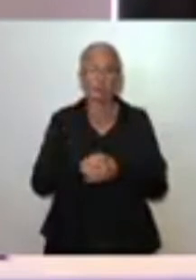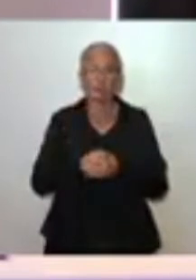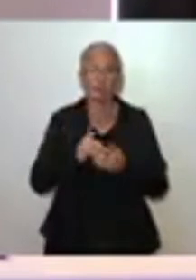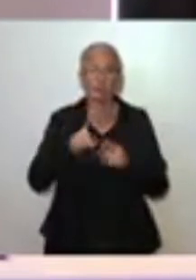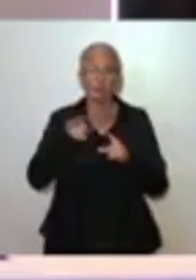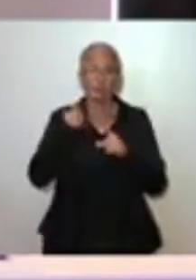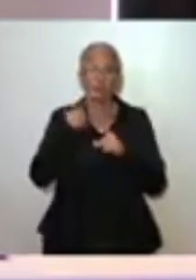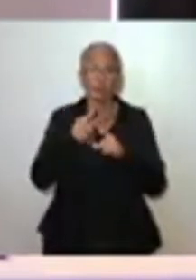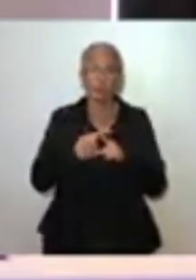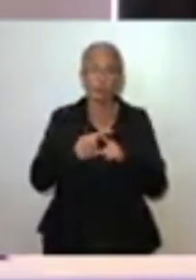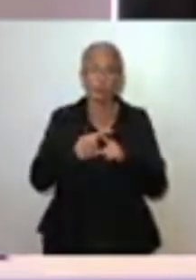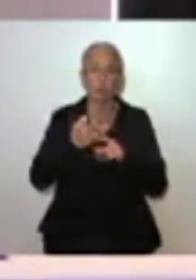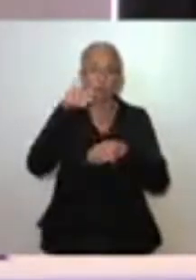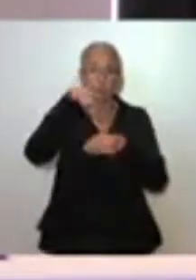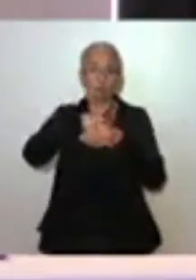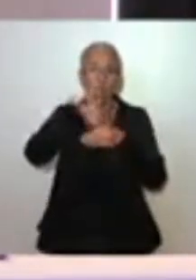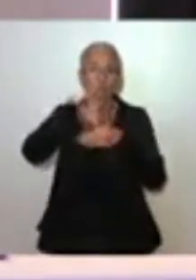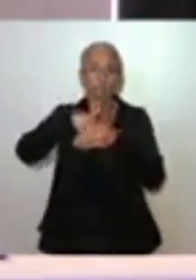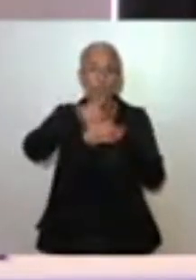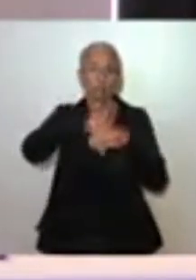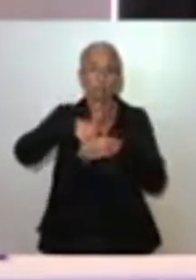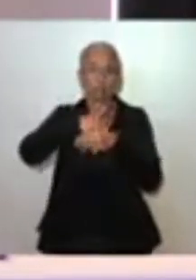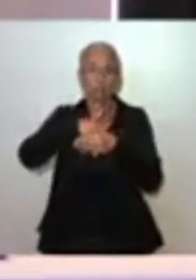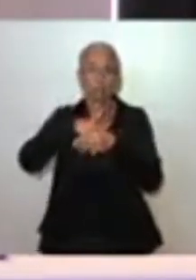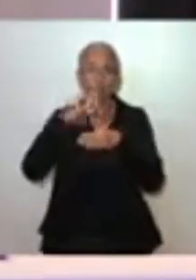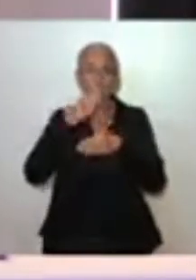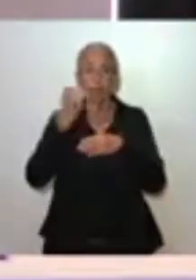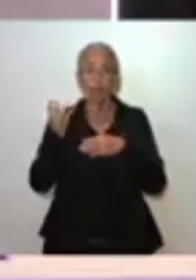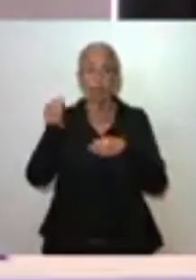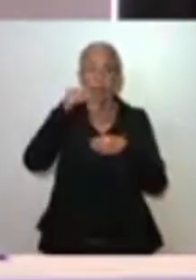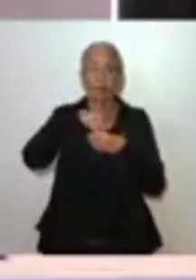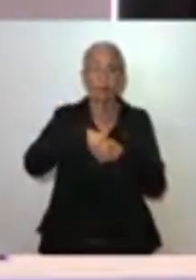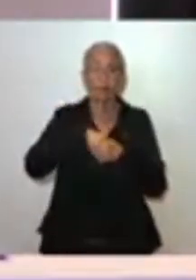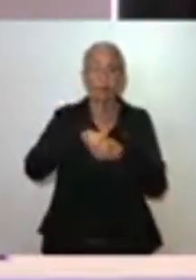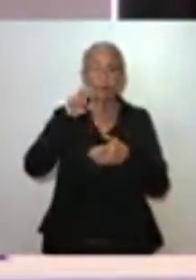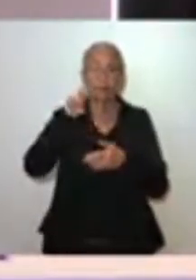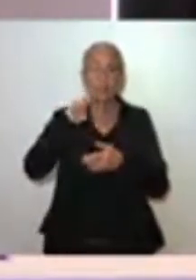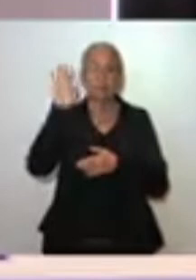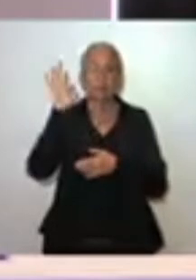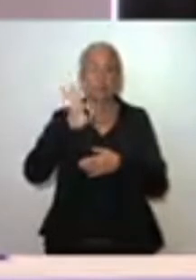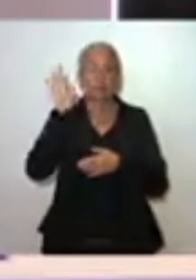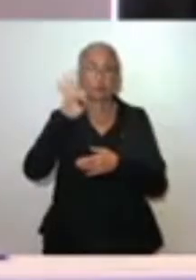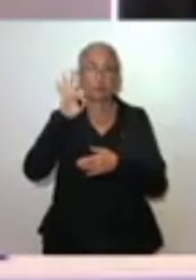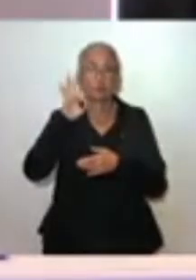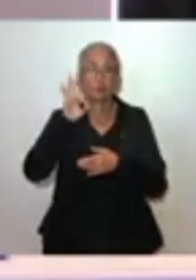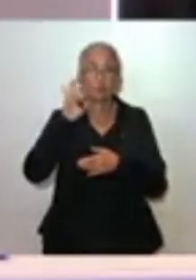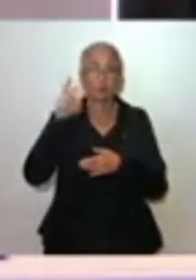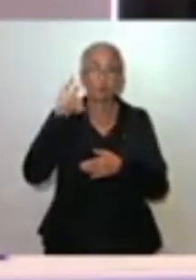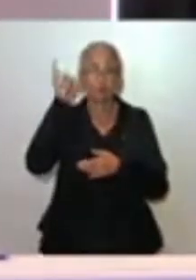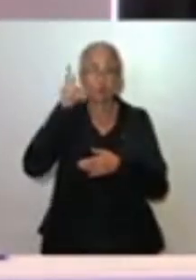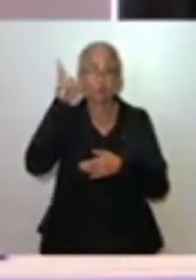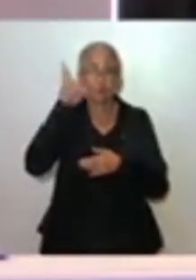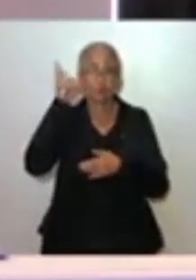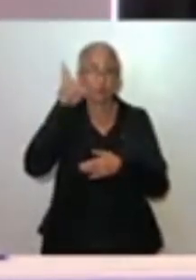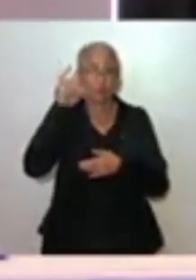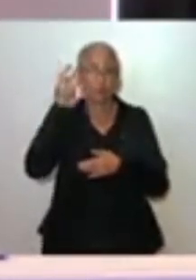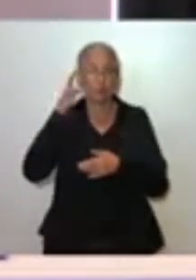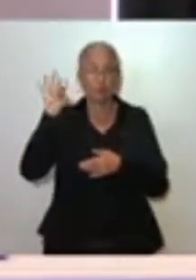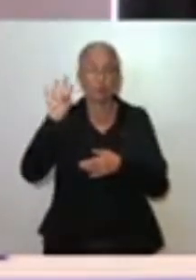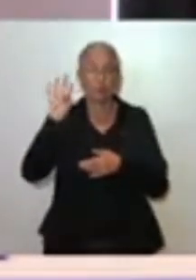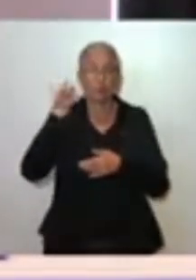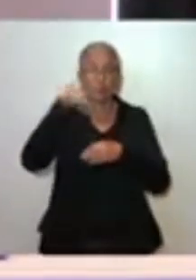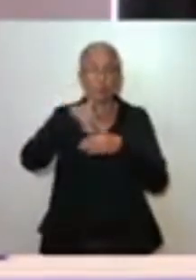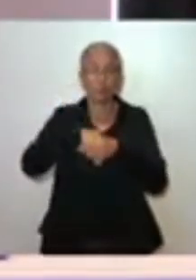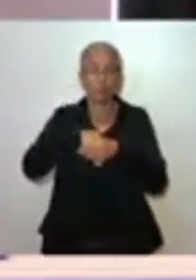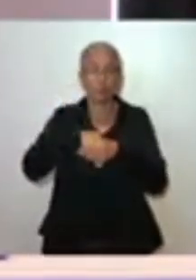mais votados do partido é que entram e só cinco porcento dos deputados federais nas últimas eleições foram eleitos com votação